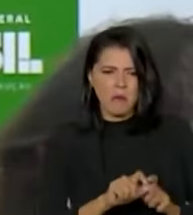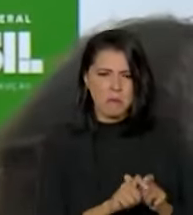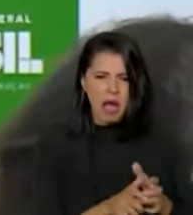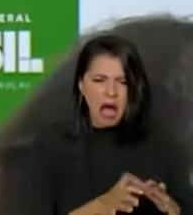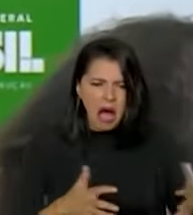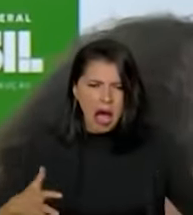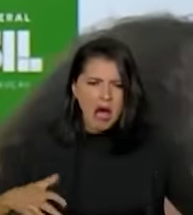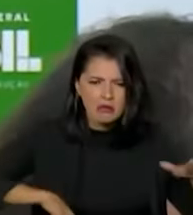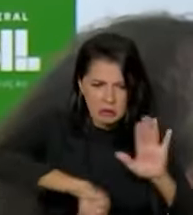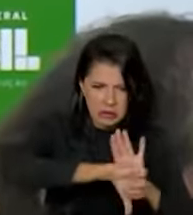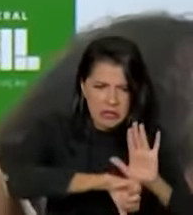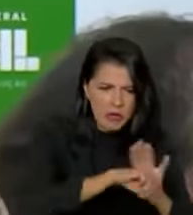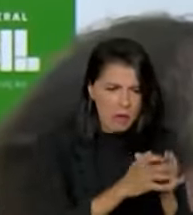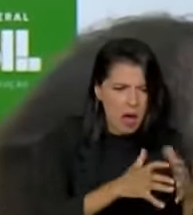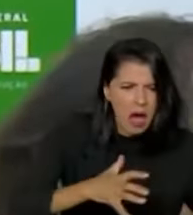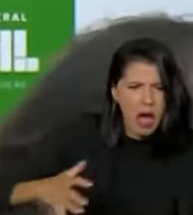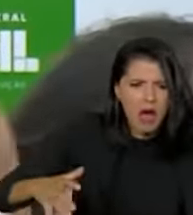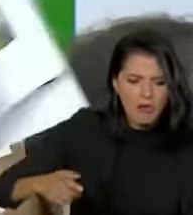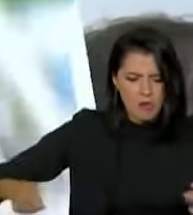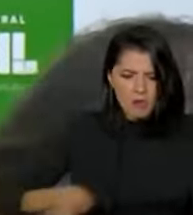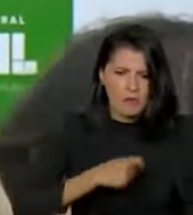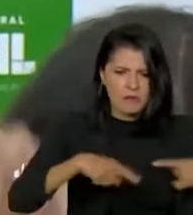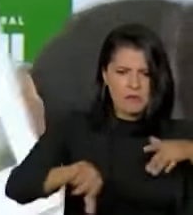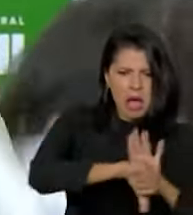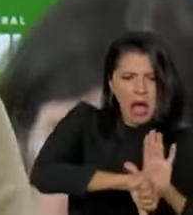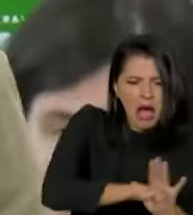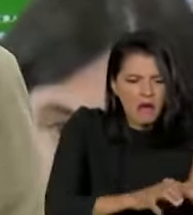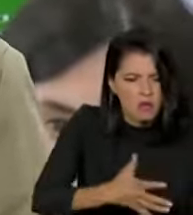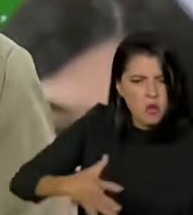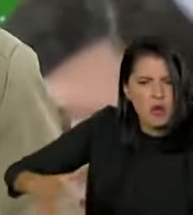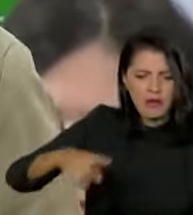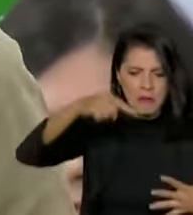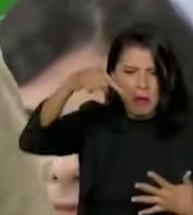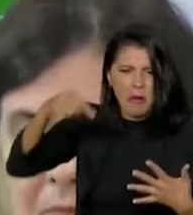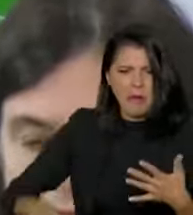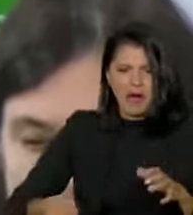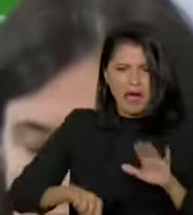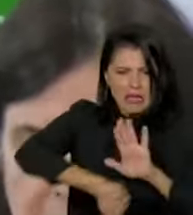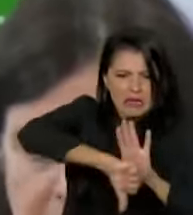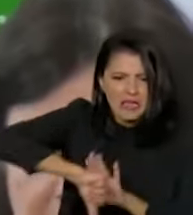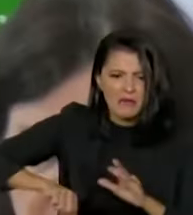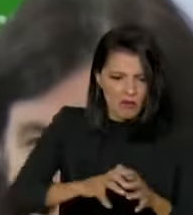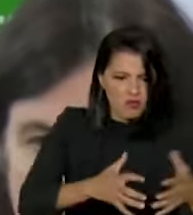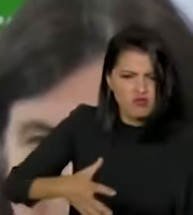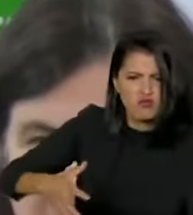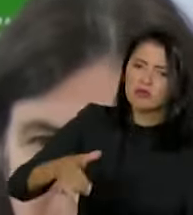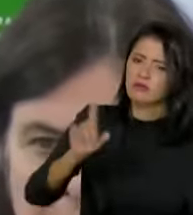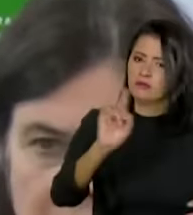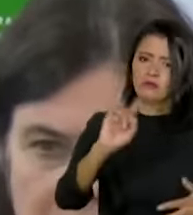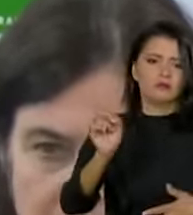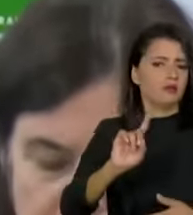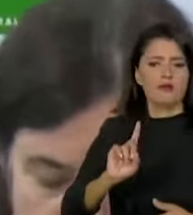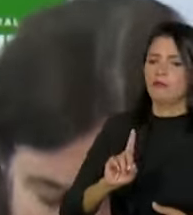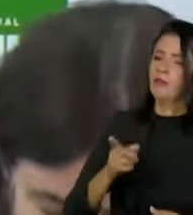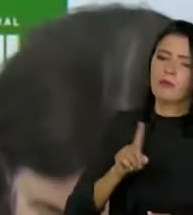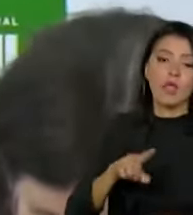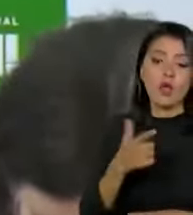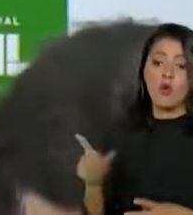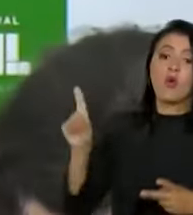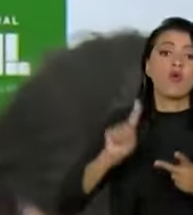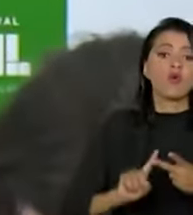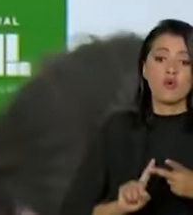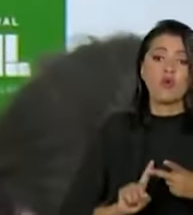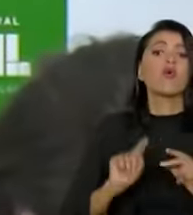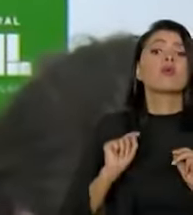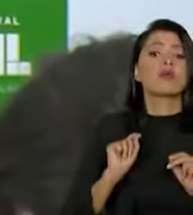pelo garimpo criminoso, por todas as formas de criminalidade que tem aqui. A outra coisa é